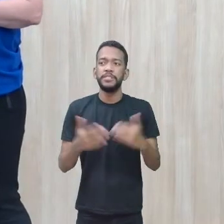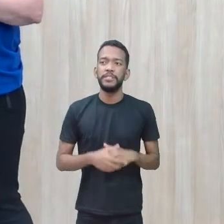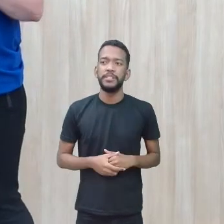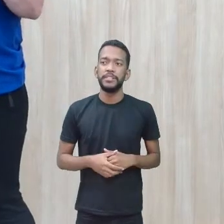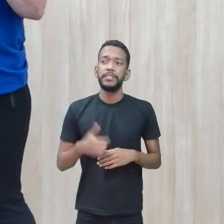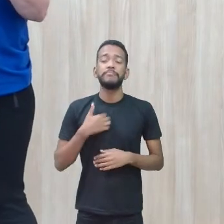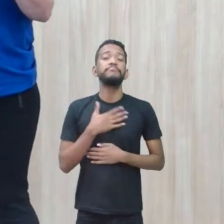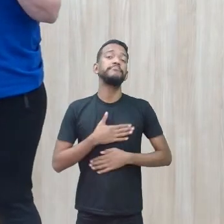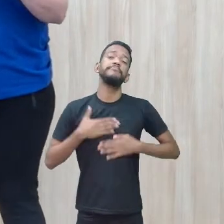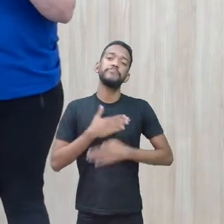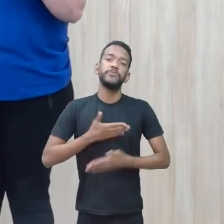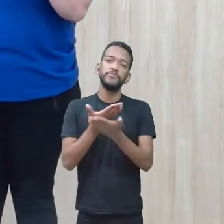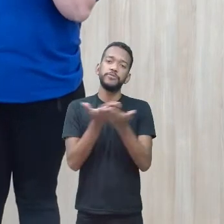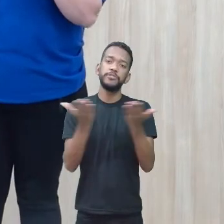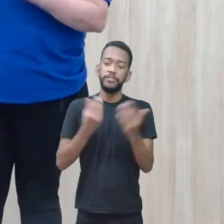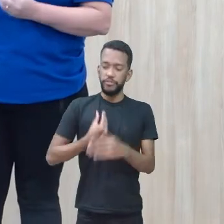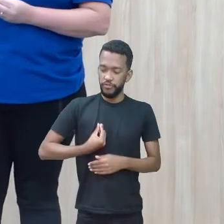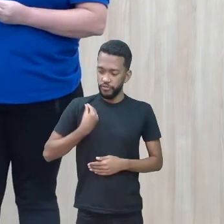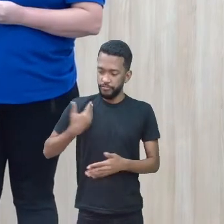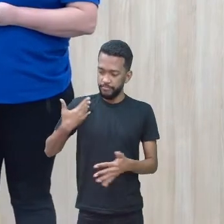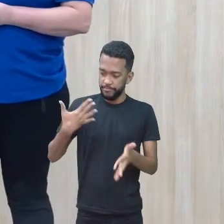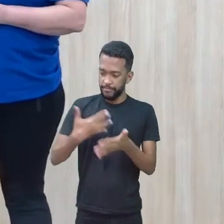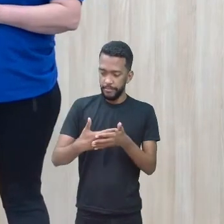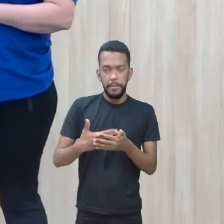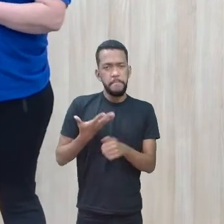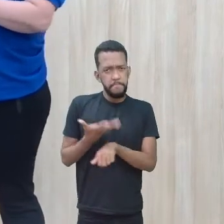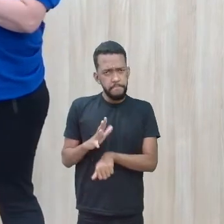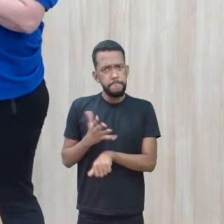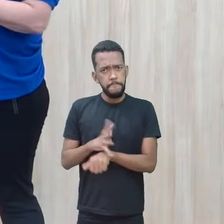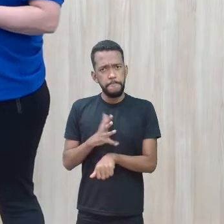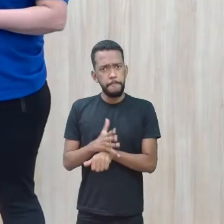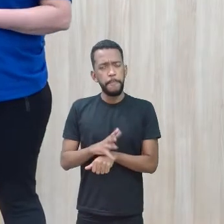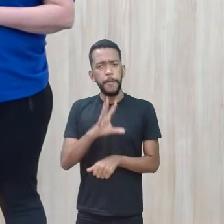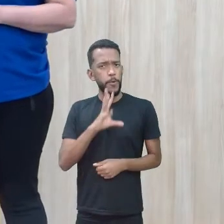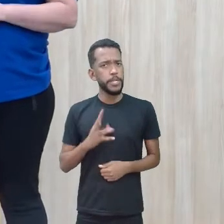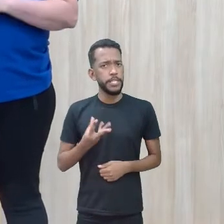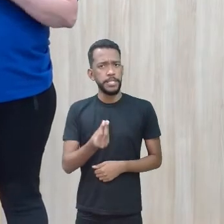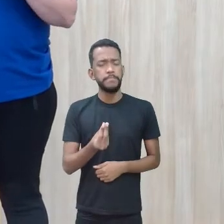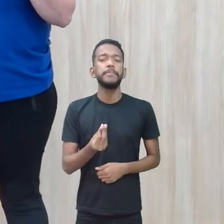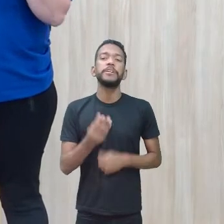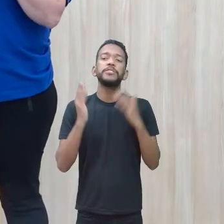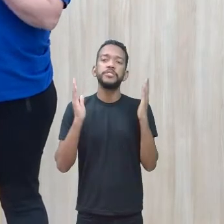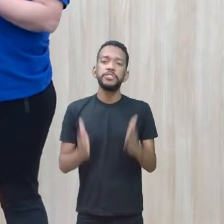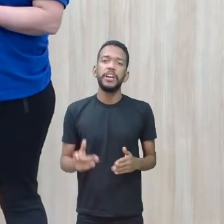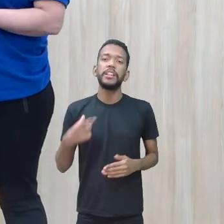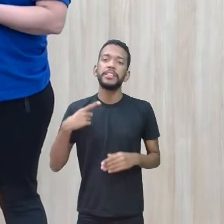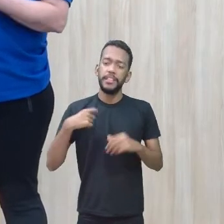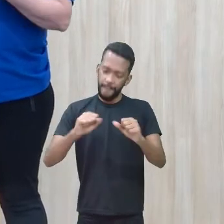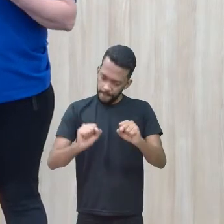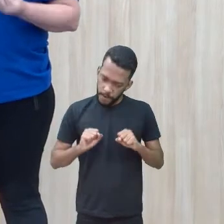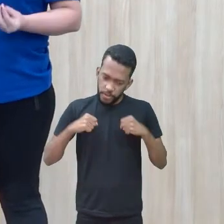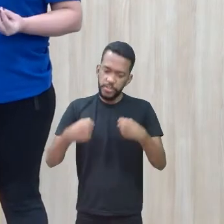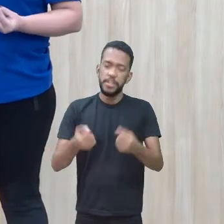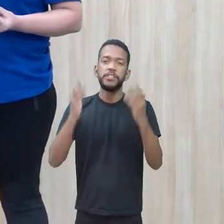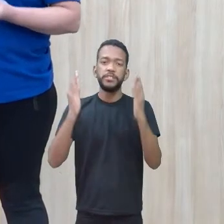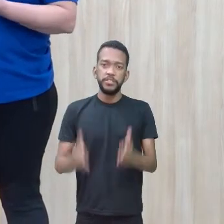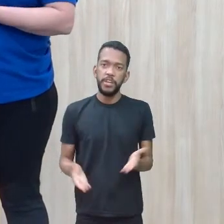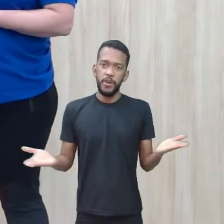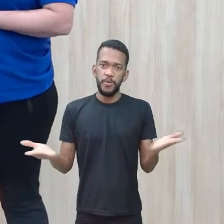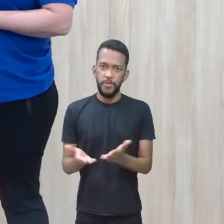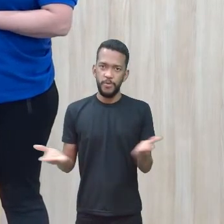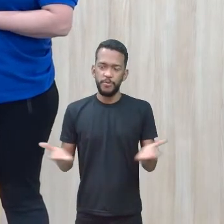eu gostaria que vocês estivessem praticando esse conhecimento que foi apenas reforçado no dia de hoje